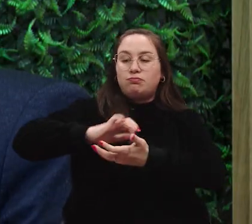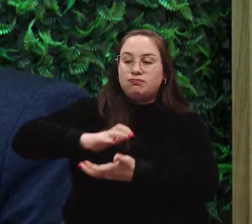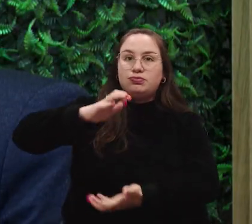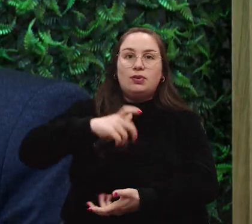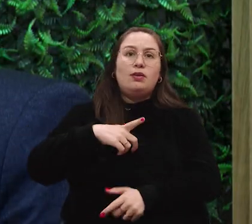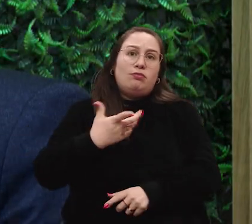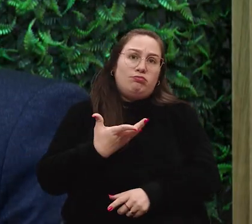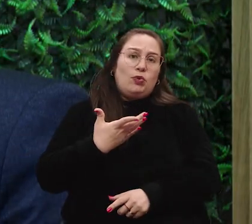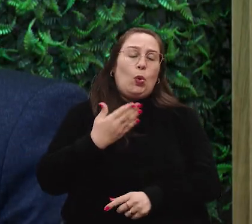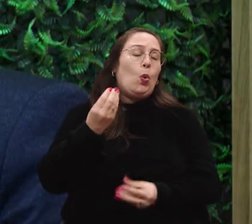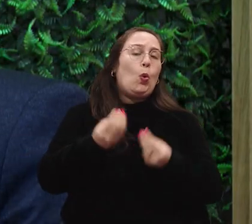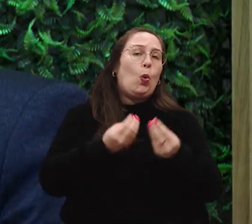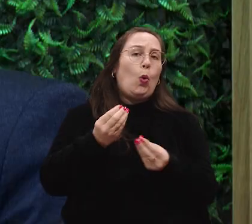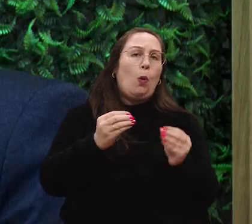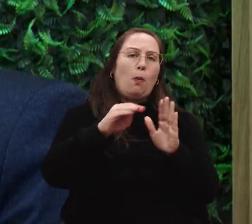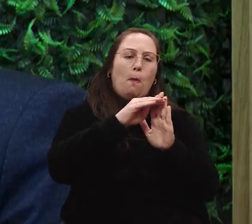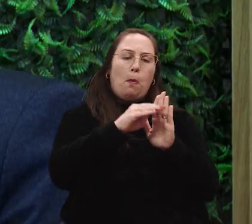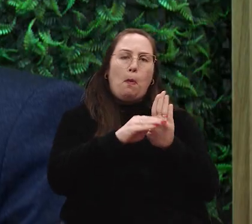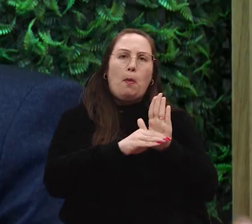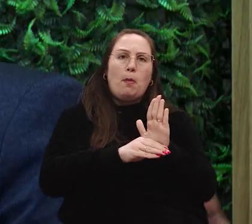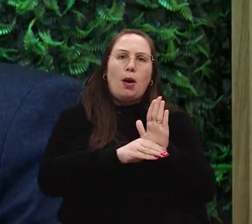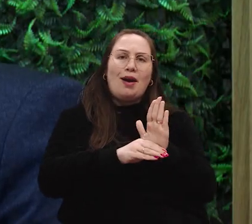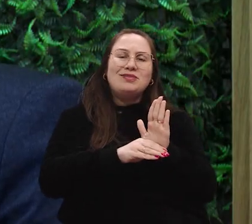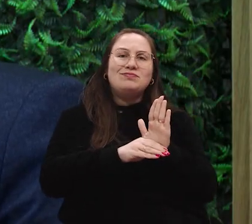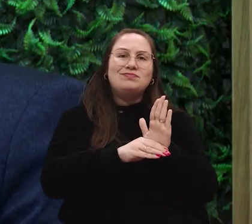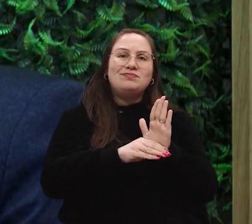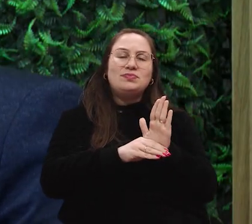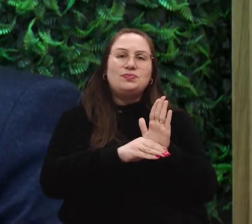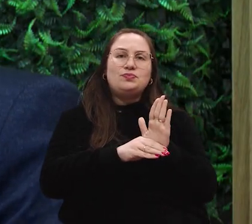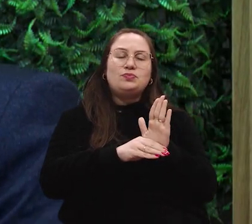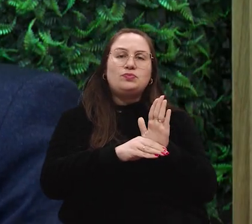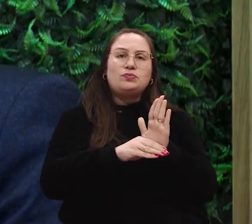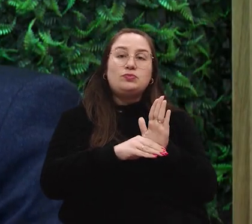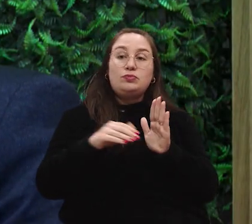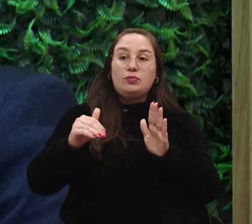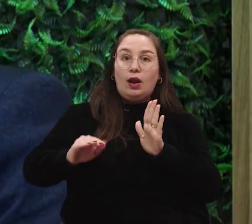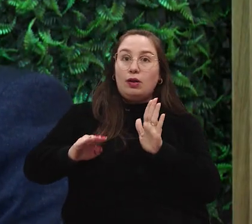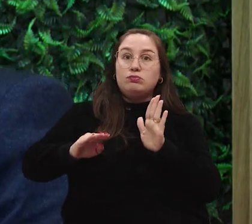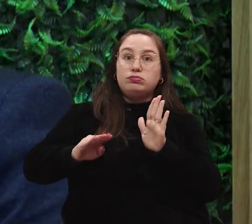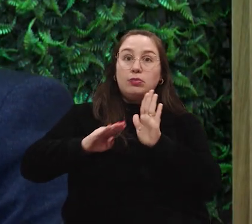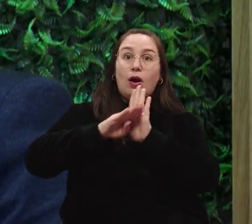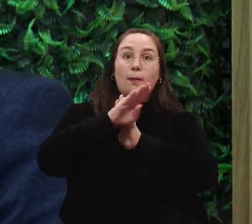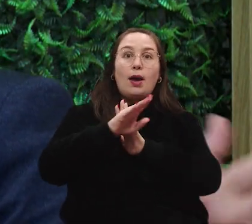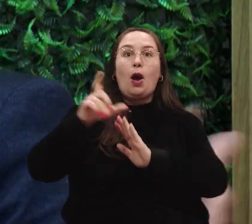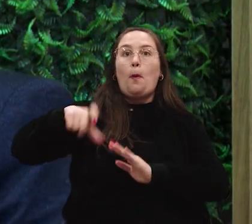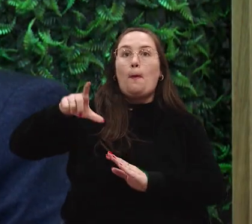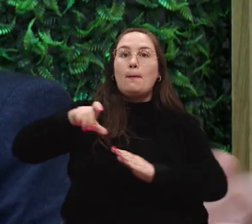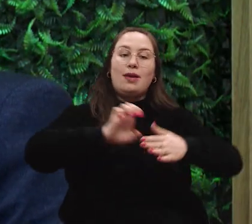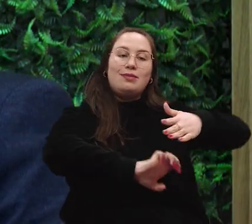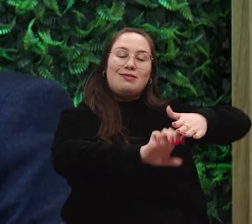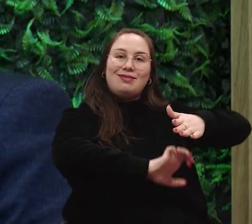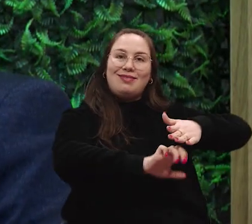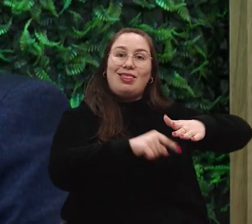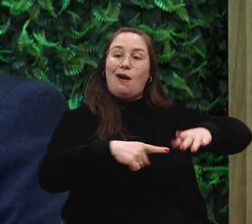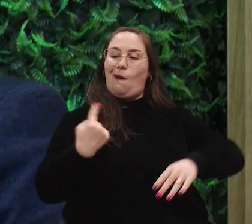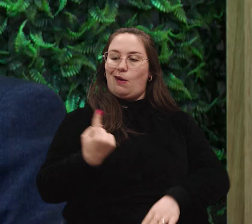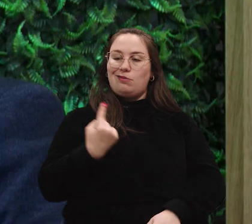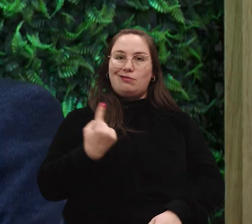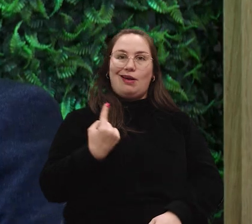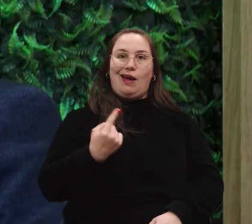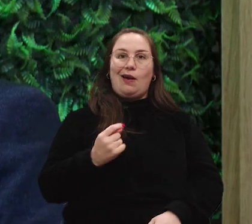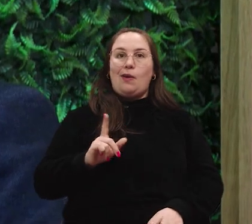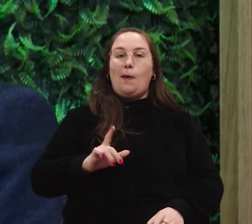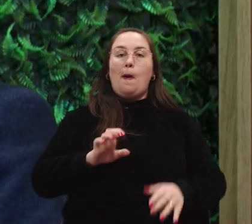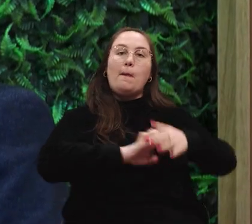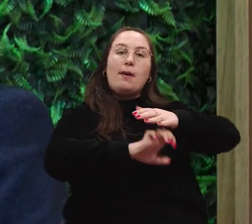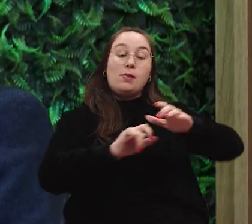ver a questão da boa-fé. Né? E tem aumentos que eles passam como plano empresarial e não é individual. Quando é